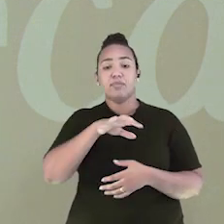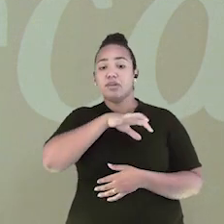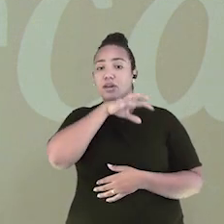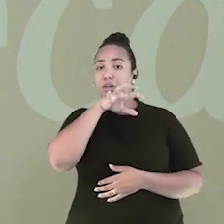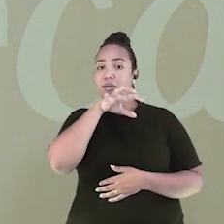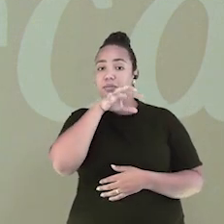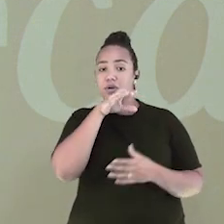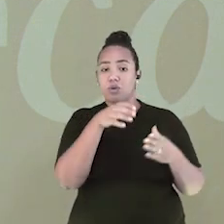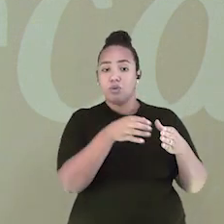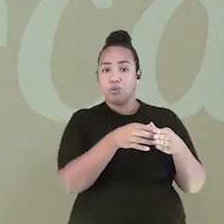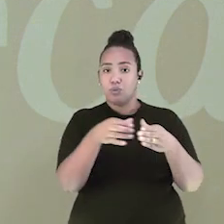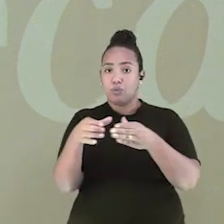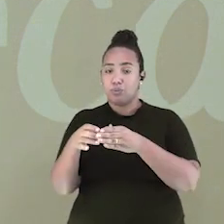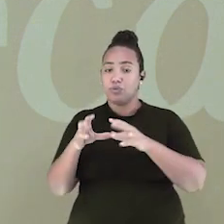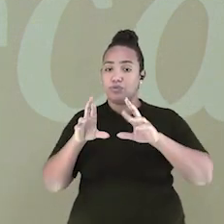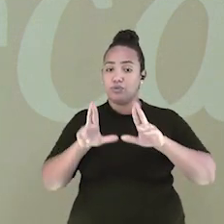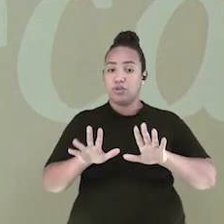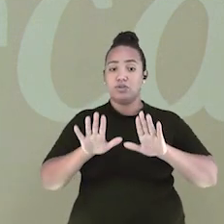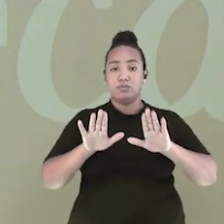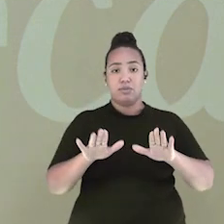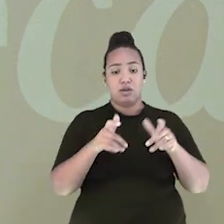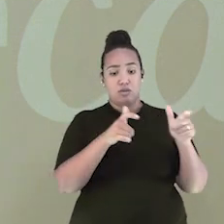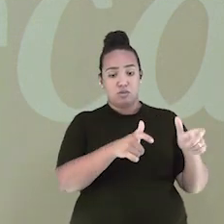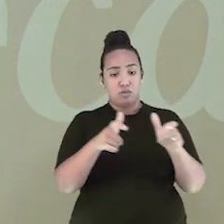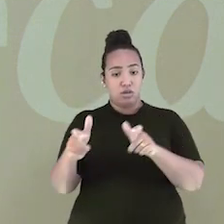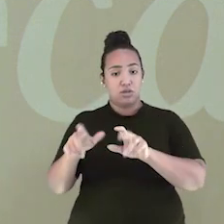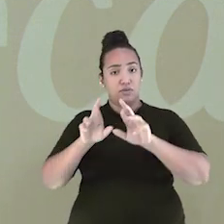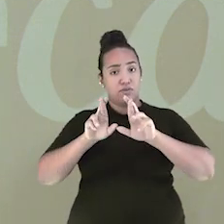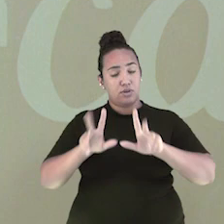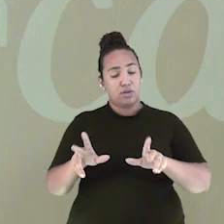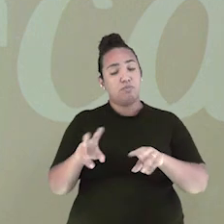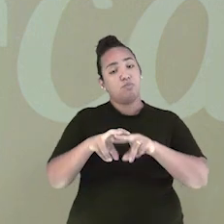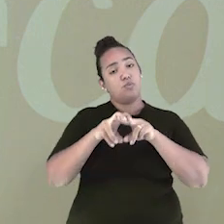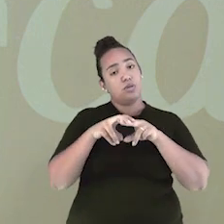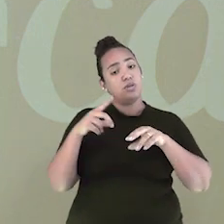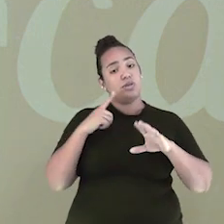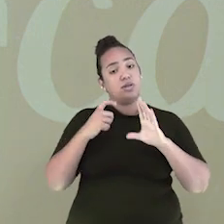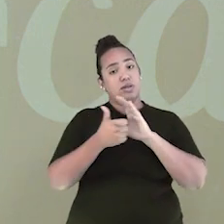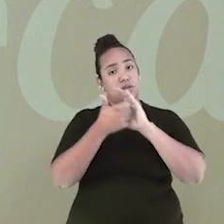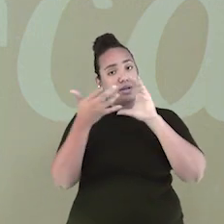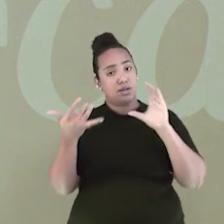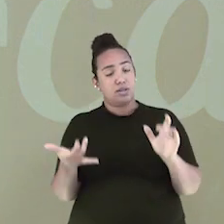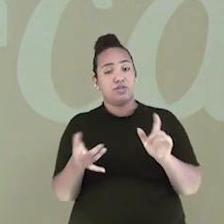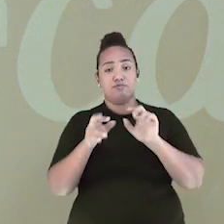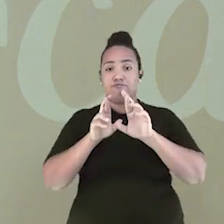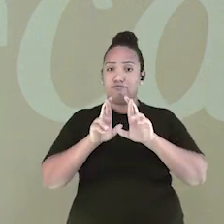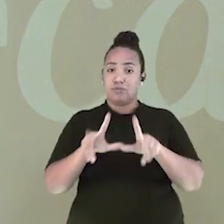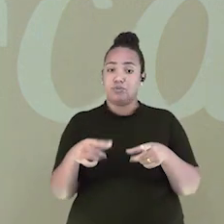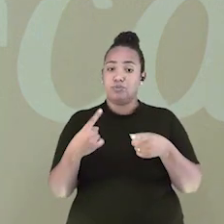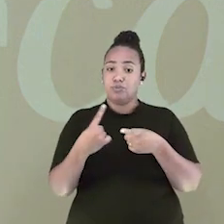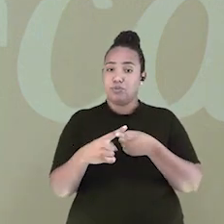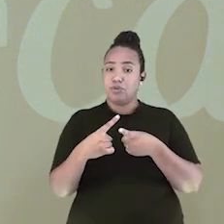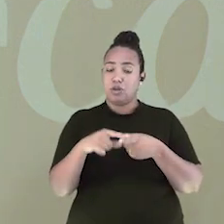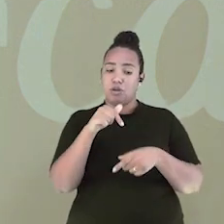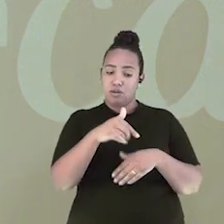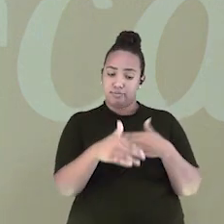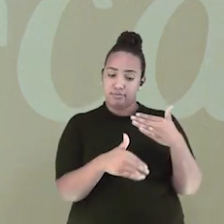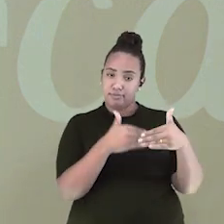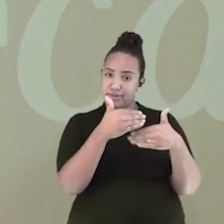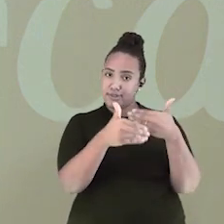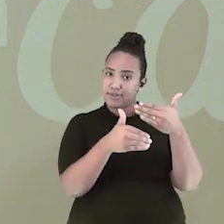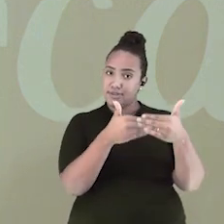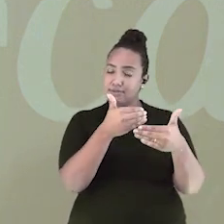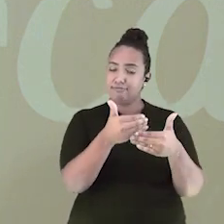mesma espécie, porém vivem em lugares diferentes e por isso possuem características diferentes uns dos outros, pois passam por um longo período de processo